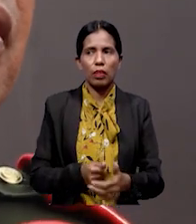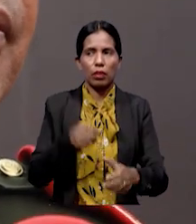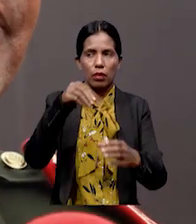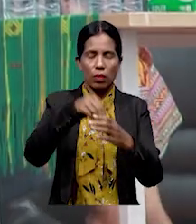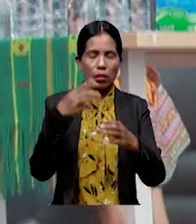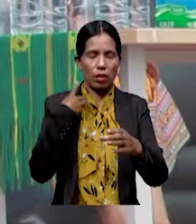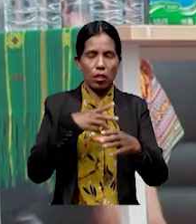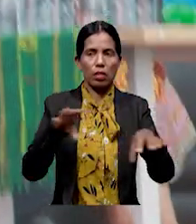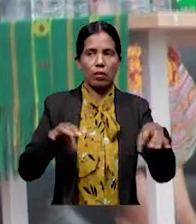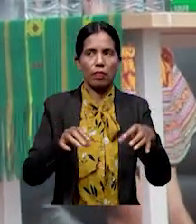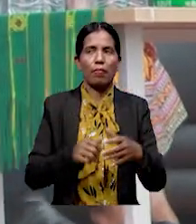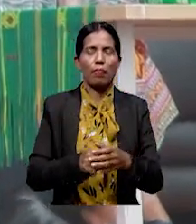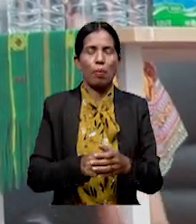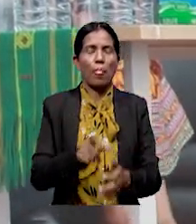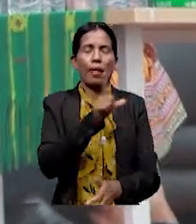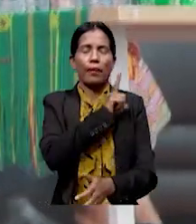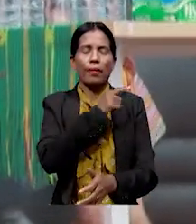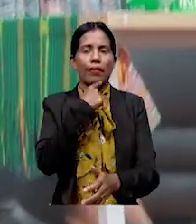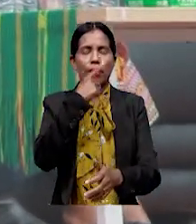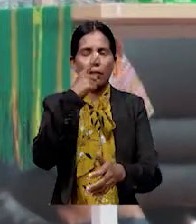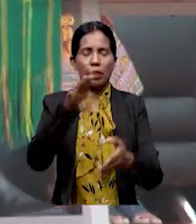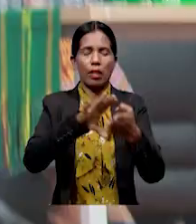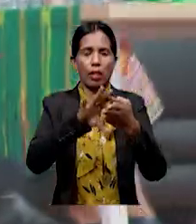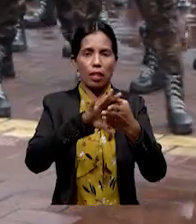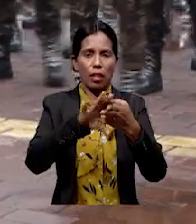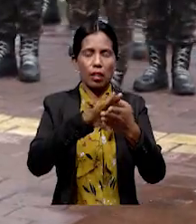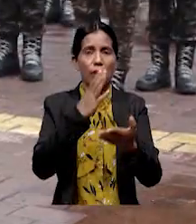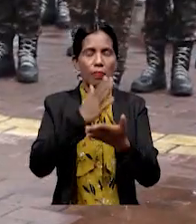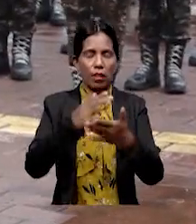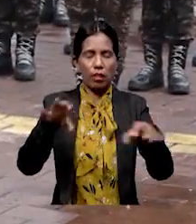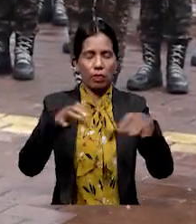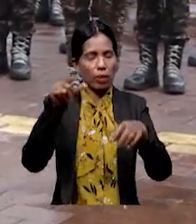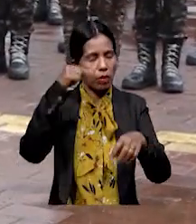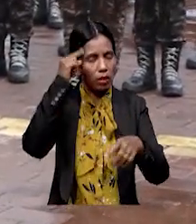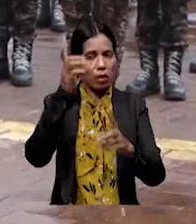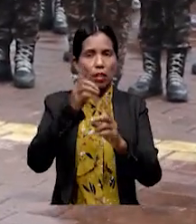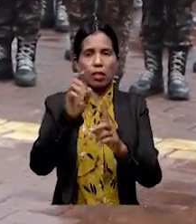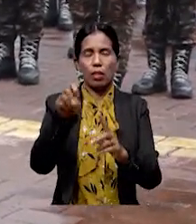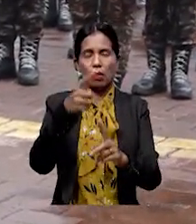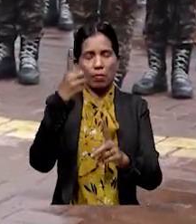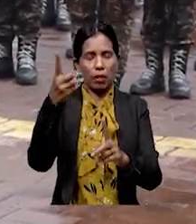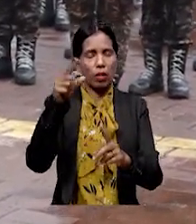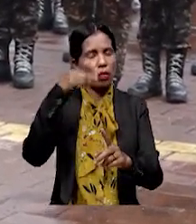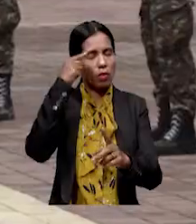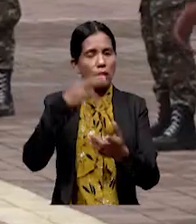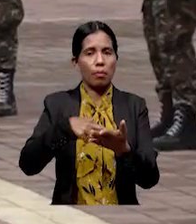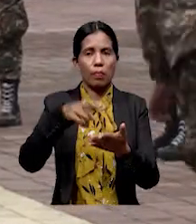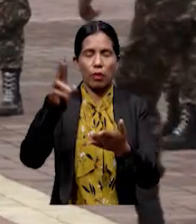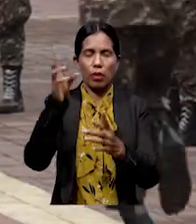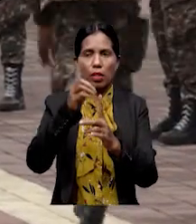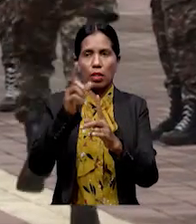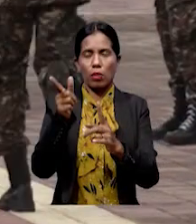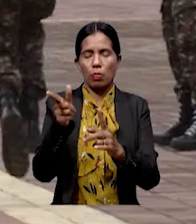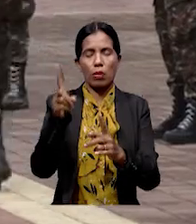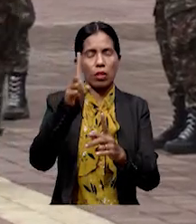missão. Lerian Antimur hato ne carta reformação ba governo e halorong senusing ida, no governo aprova e halorong runusing ida